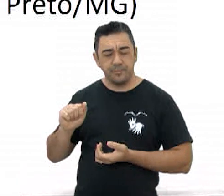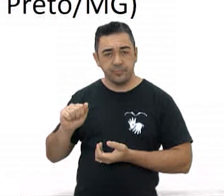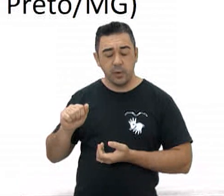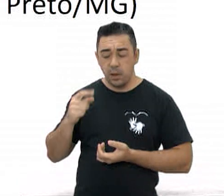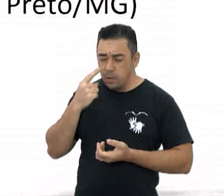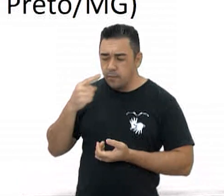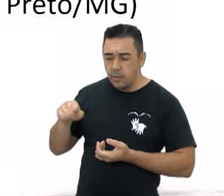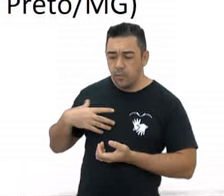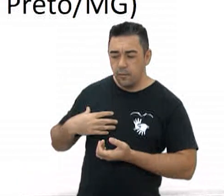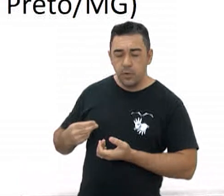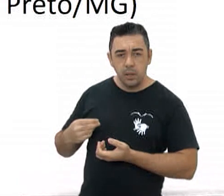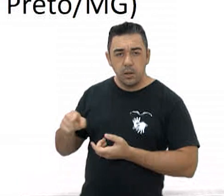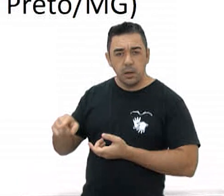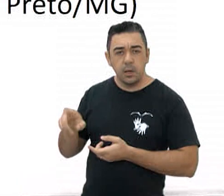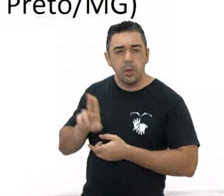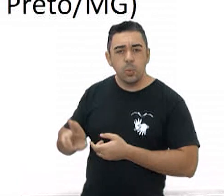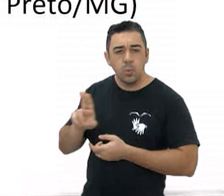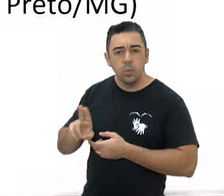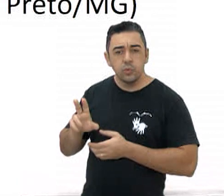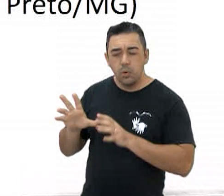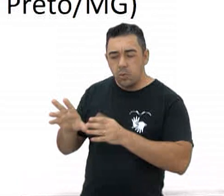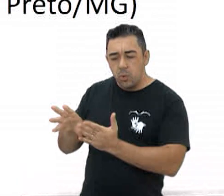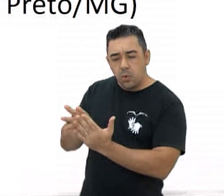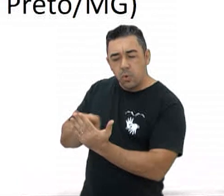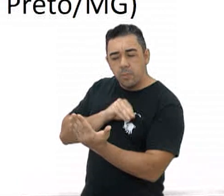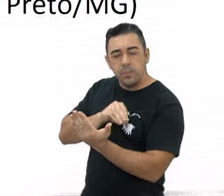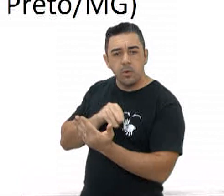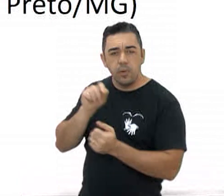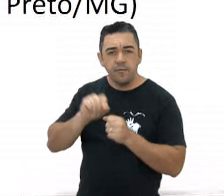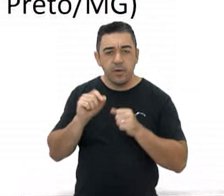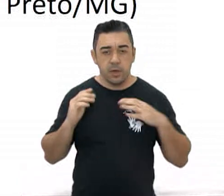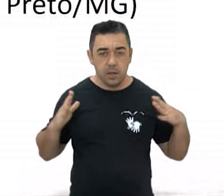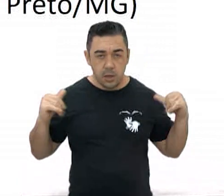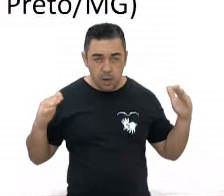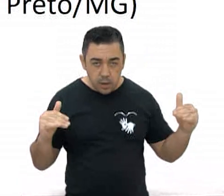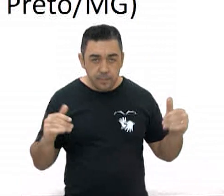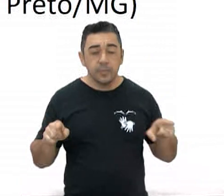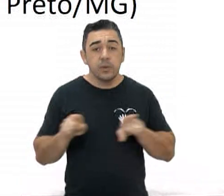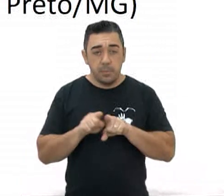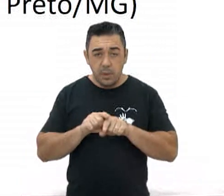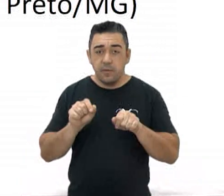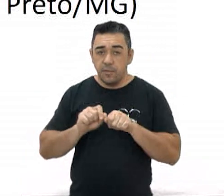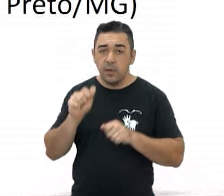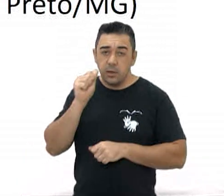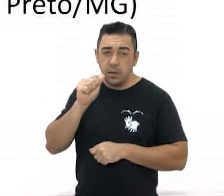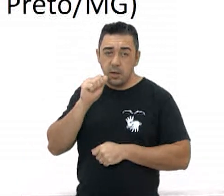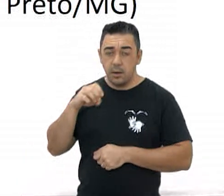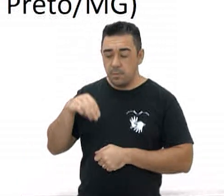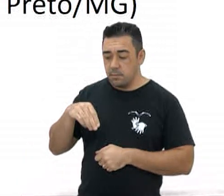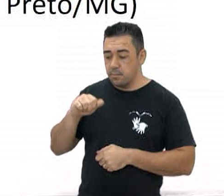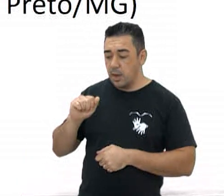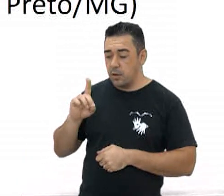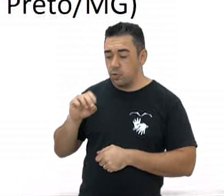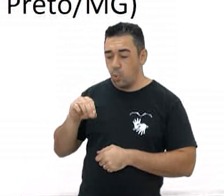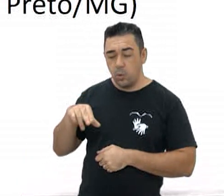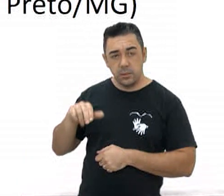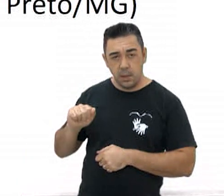para os anjos. Até ele fez uma Madonna mulata também, que usou a esposa dele